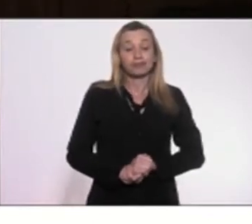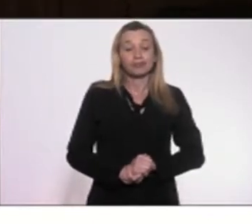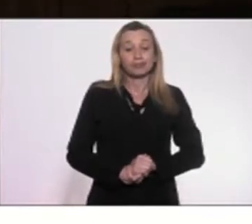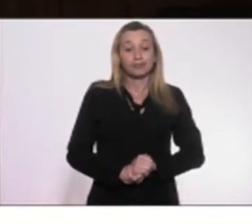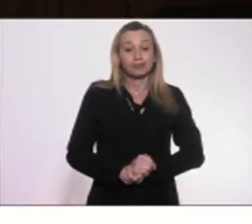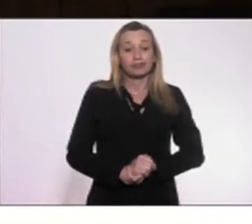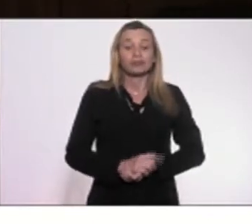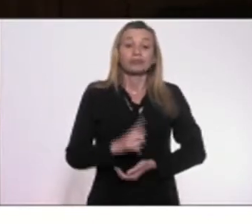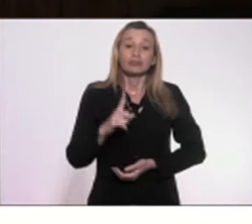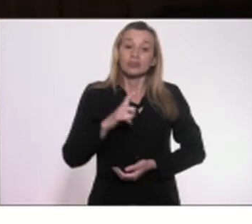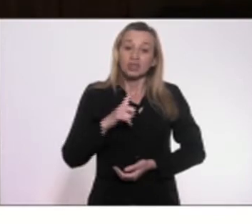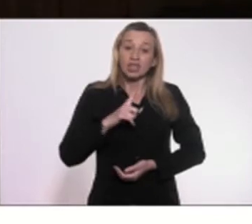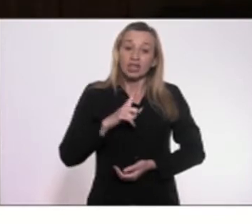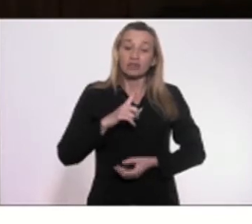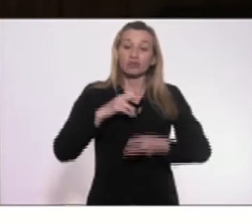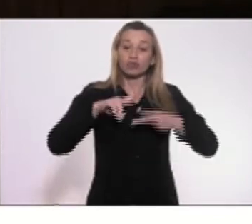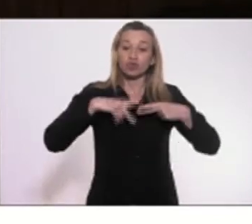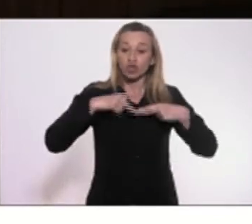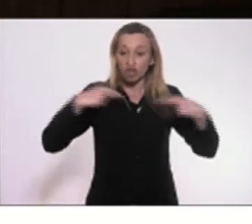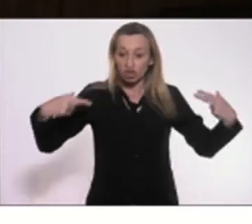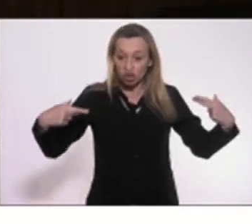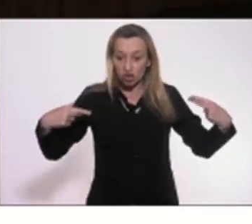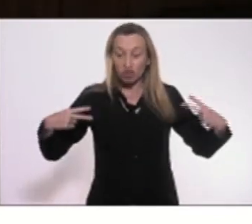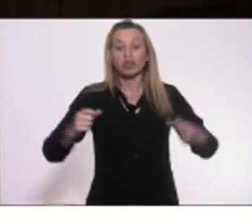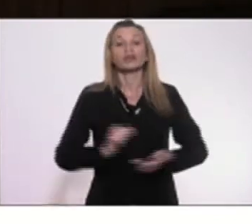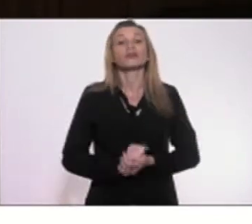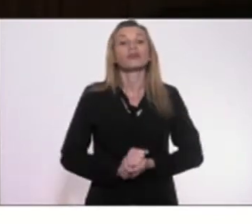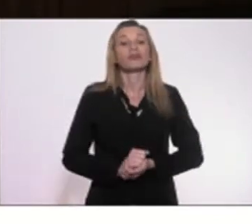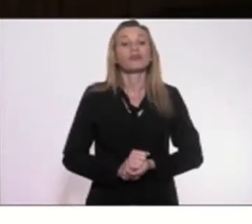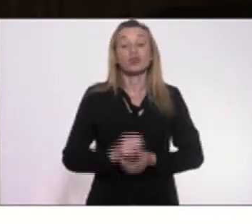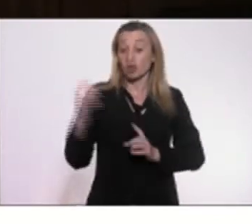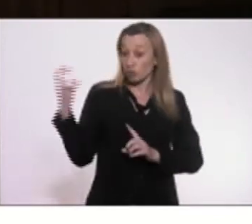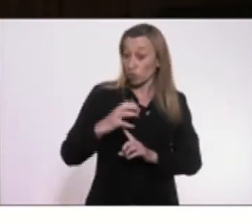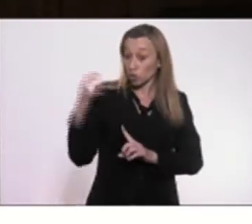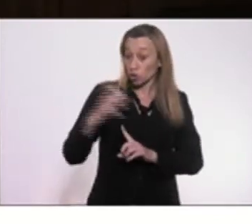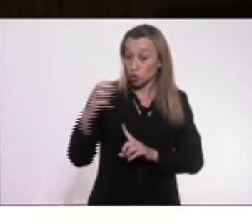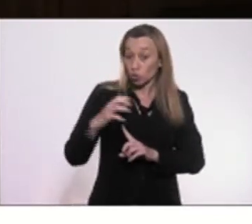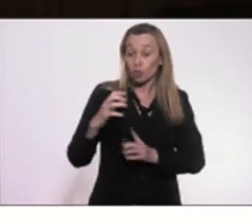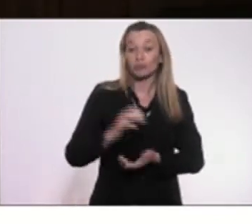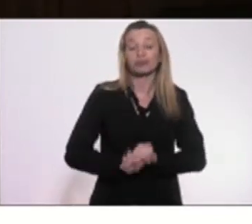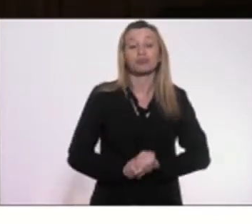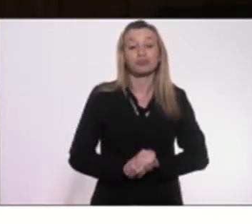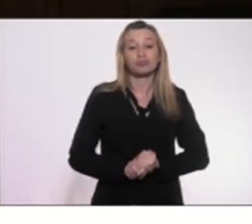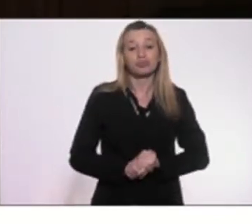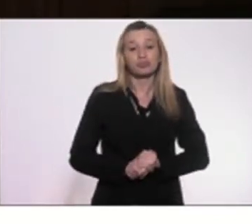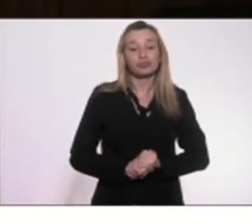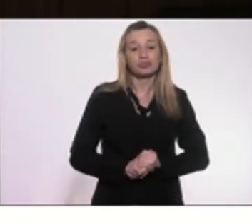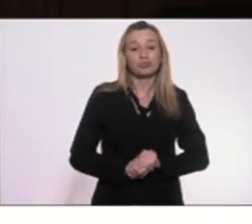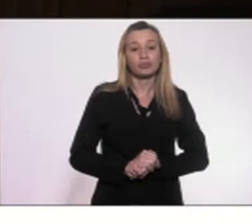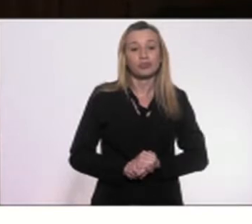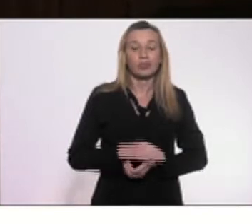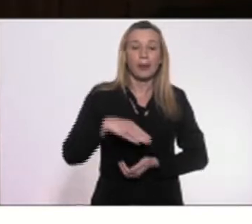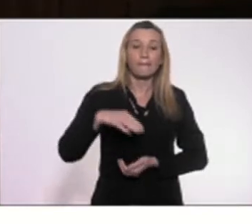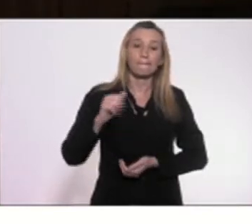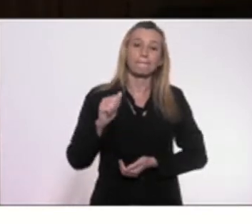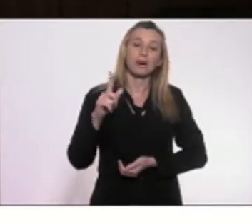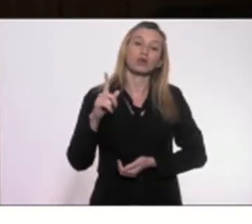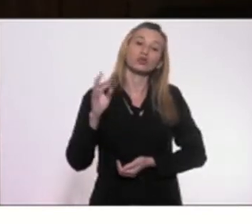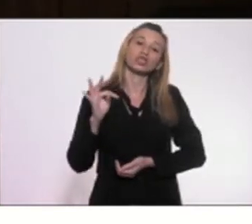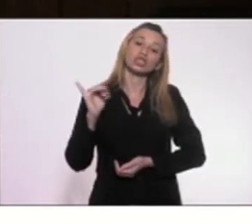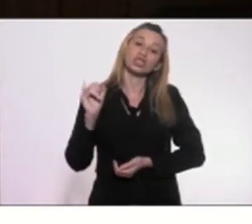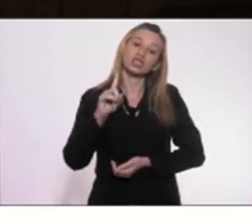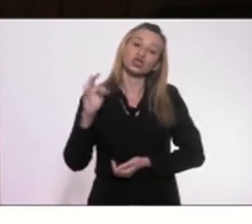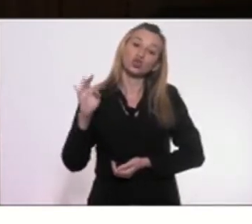Houve um geneticista que influenciou Mao Tse-tung,